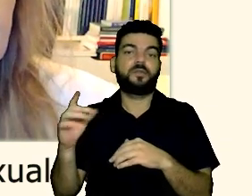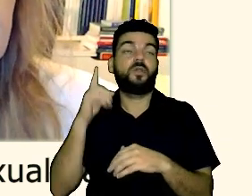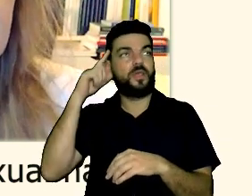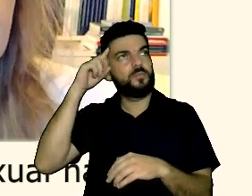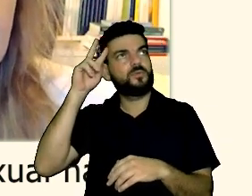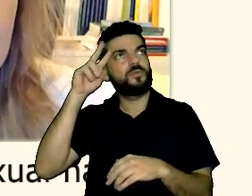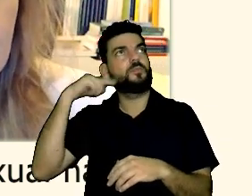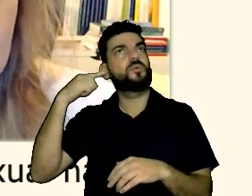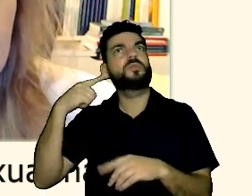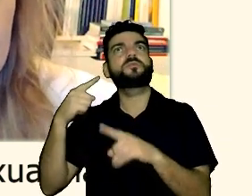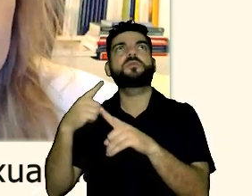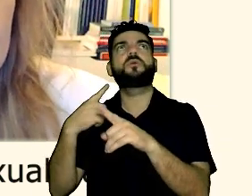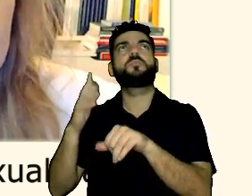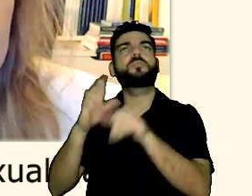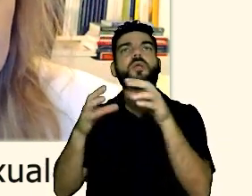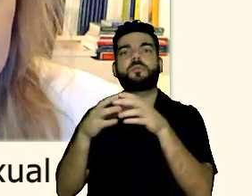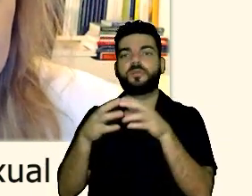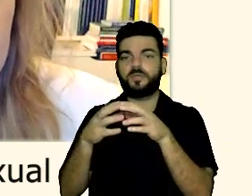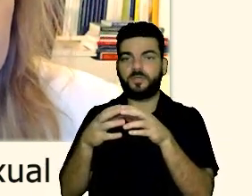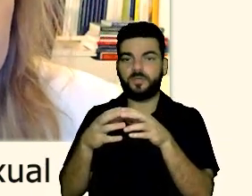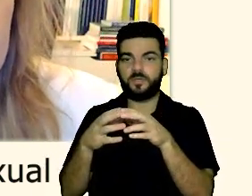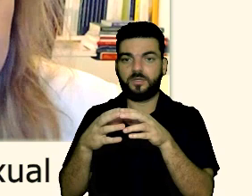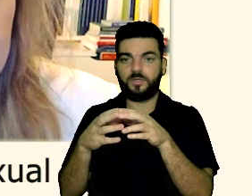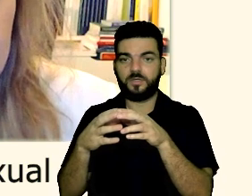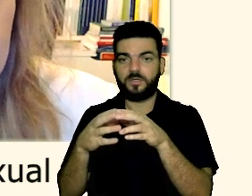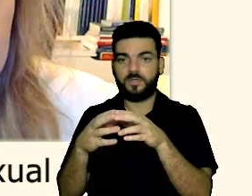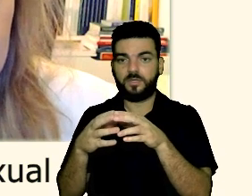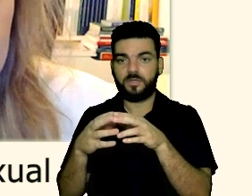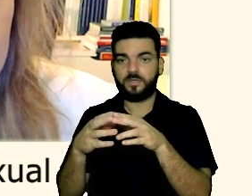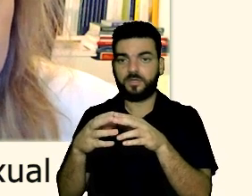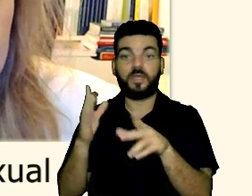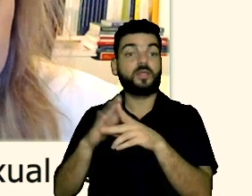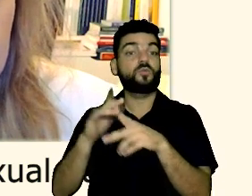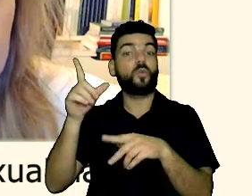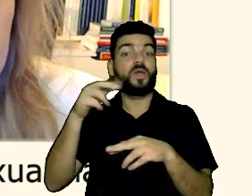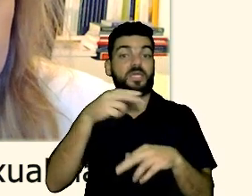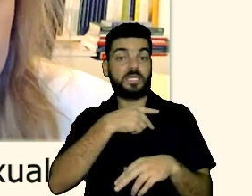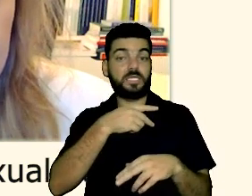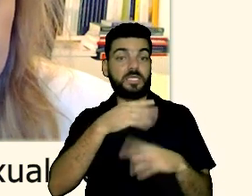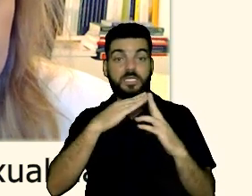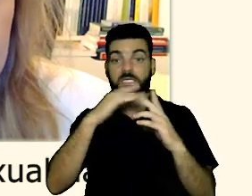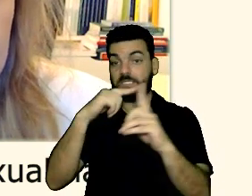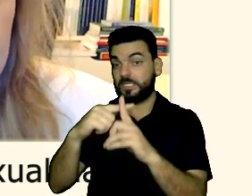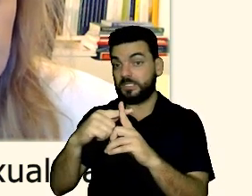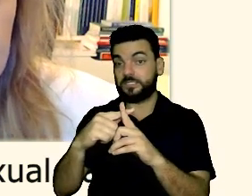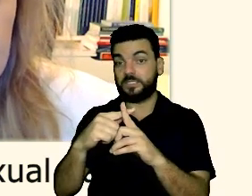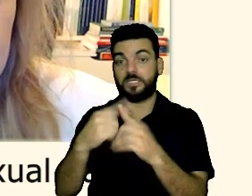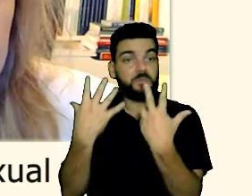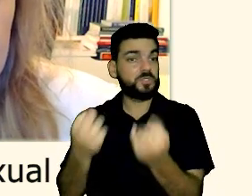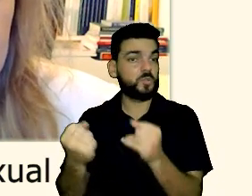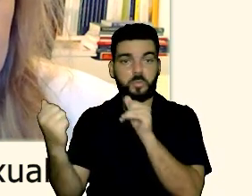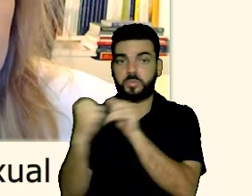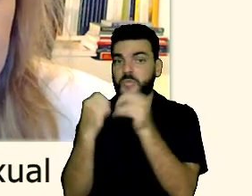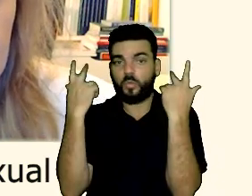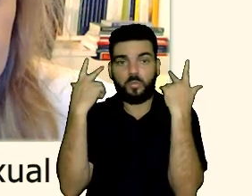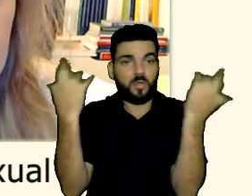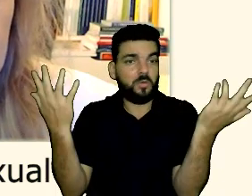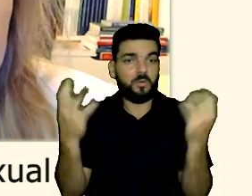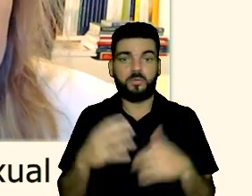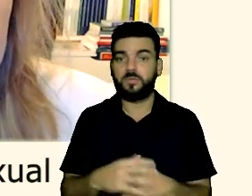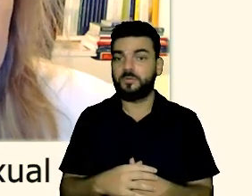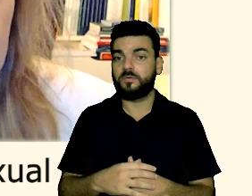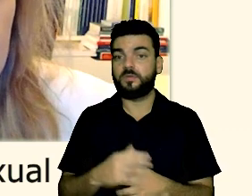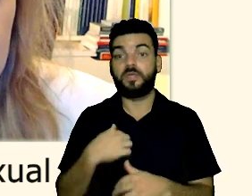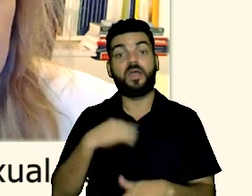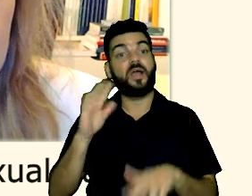LGBT. Porém, aquilo é uma característica daquela pessoa, né? Já, quando eu entrei na Justiça Federal, a minha primeira colega de trabalho que super me